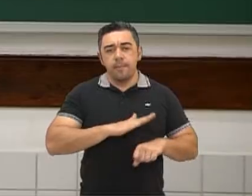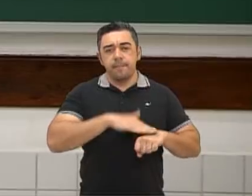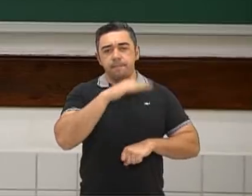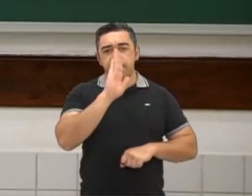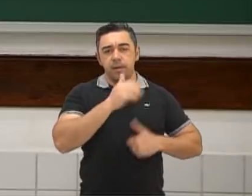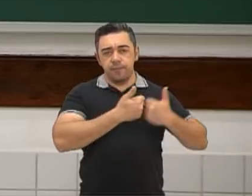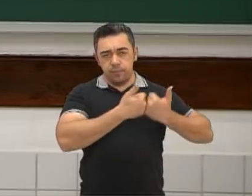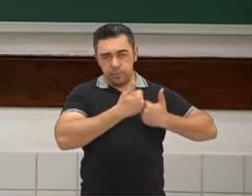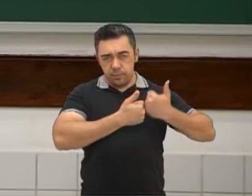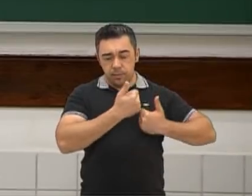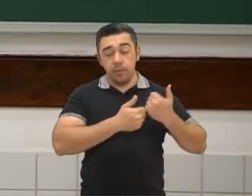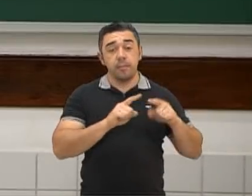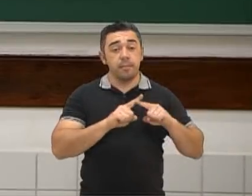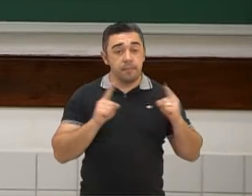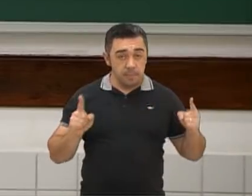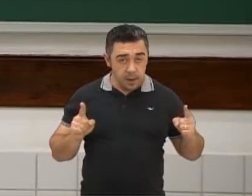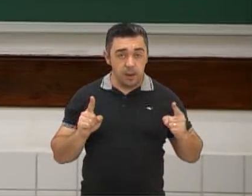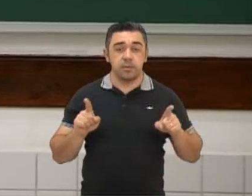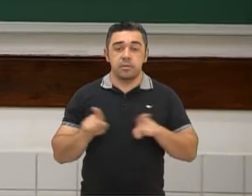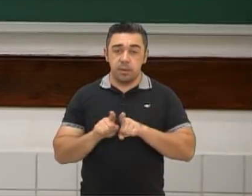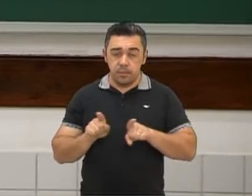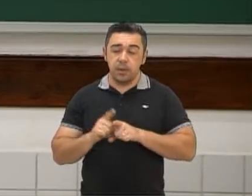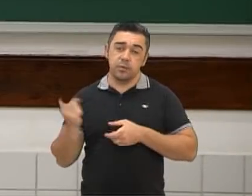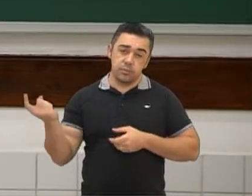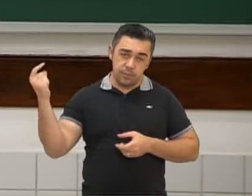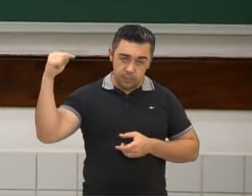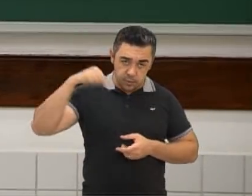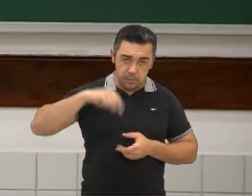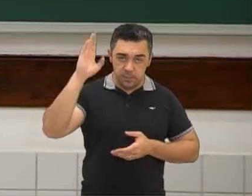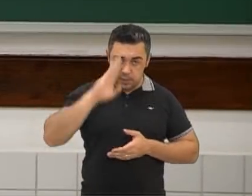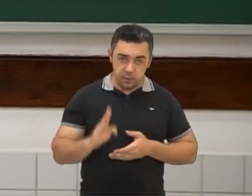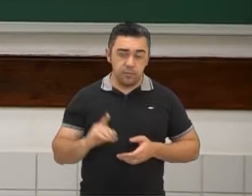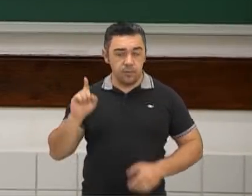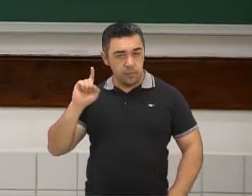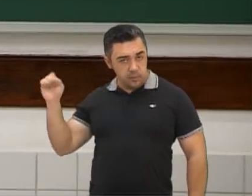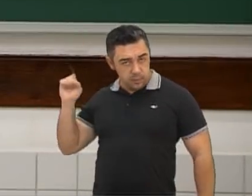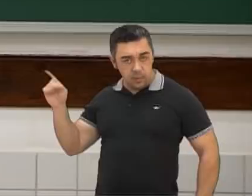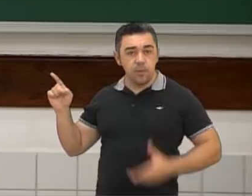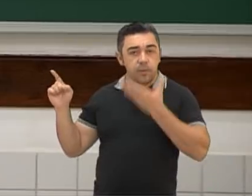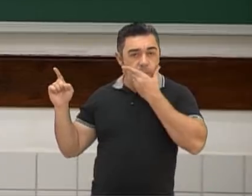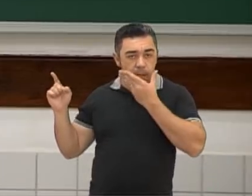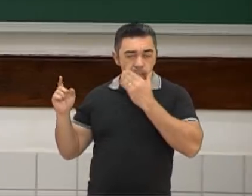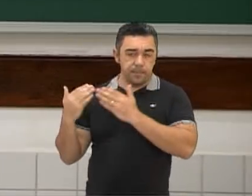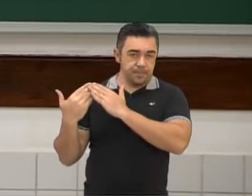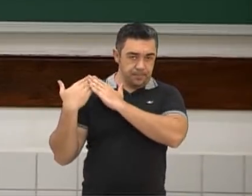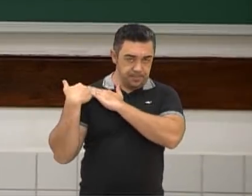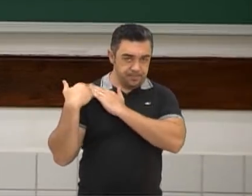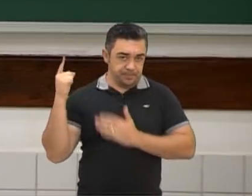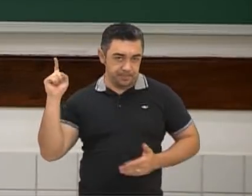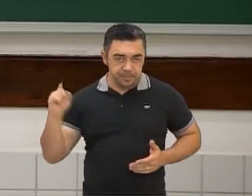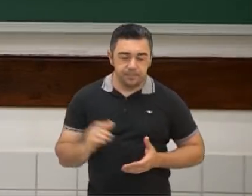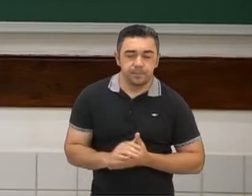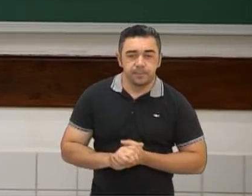o mesmo, quem trouxe o futebol para os brasileiros também trouxe o rugby.